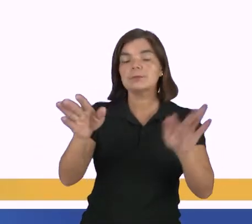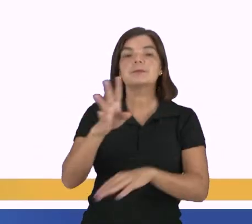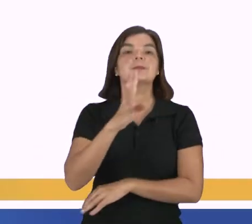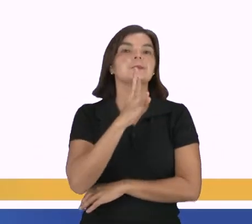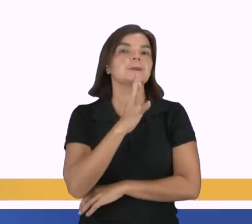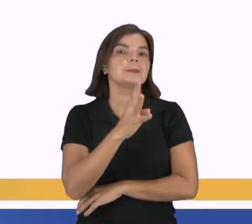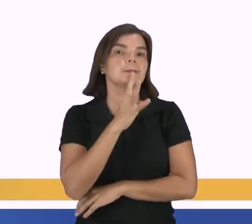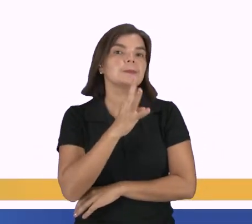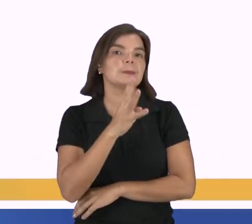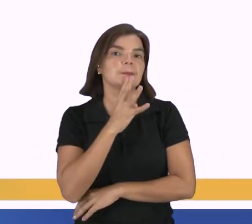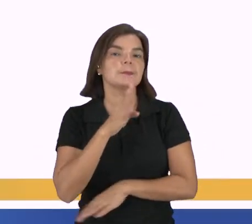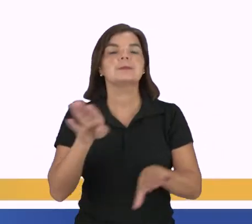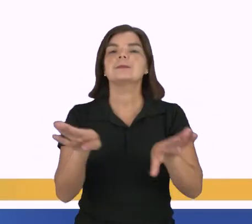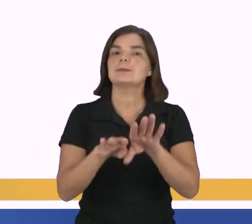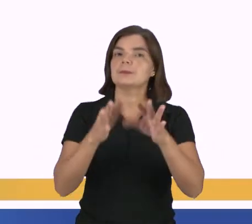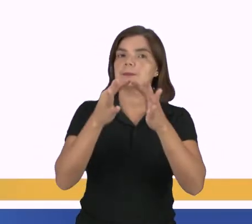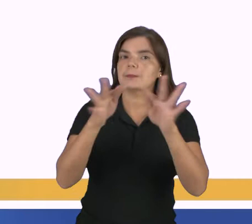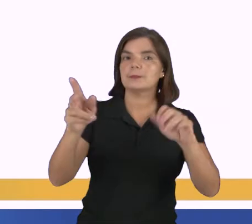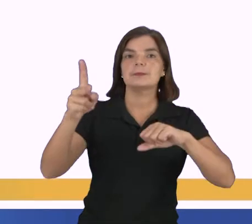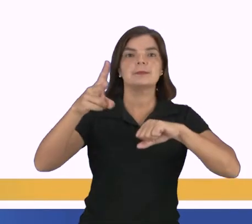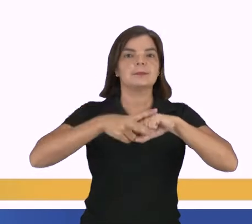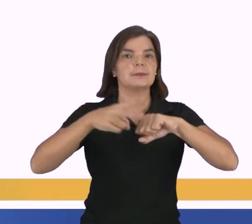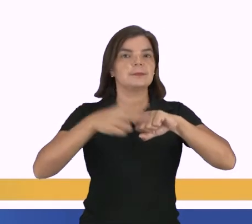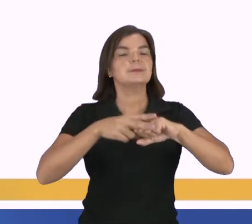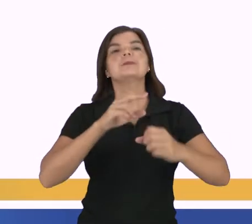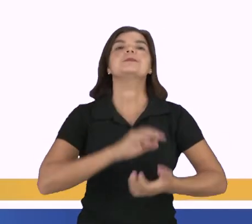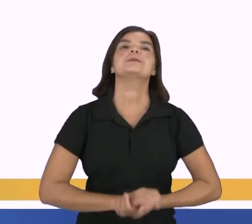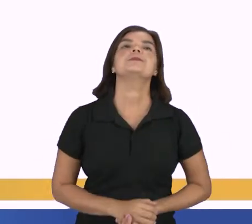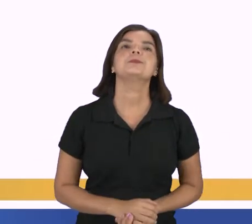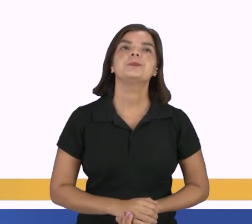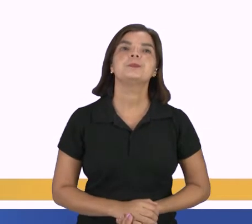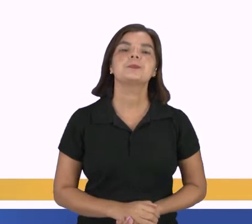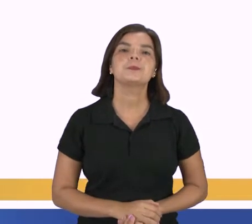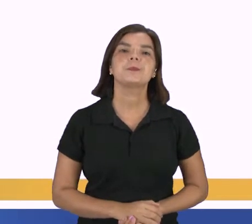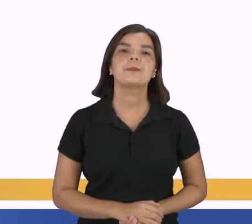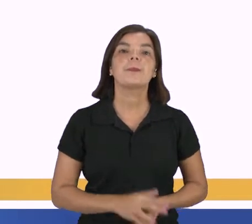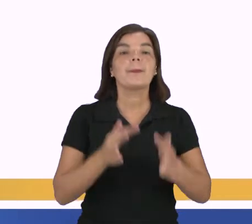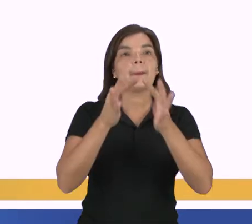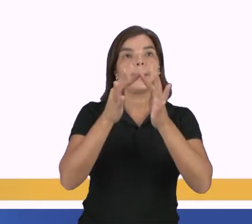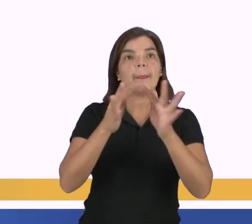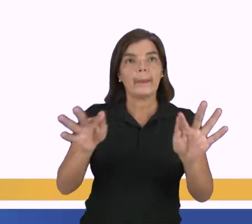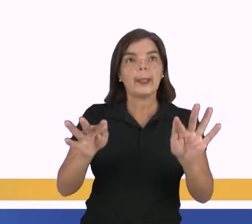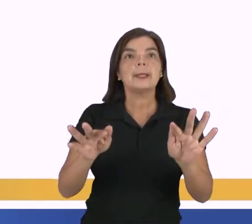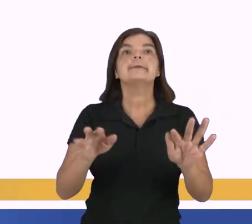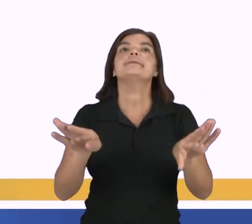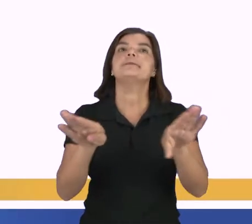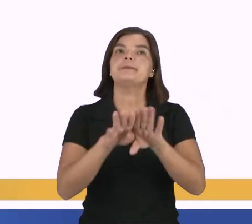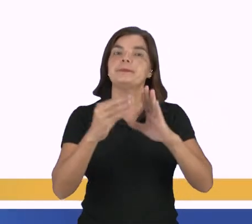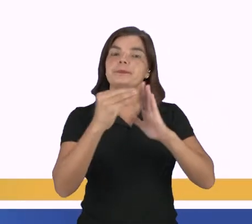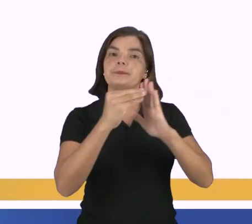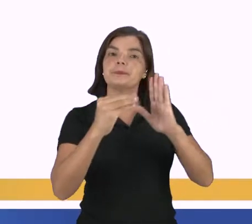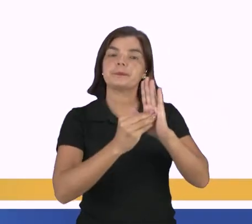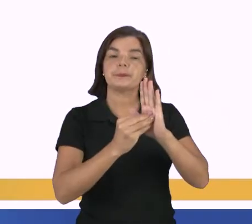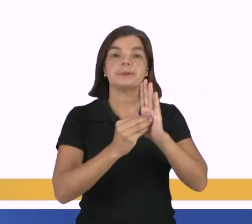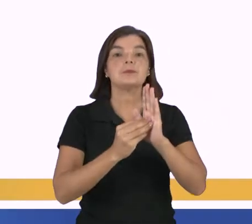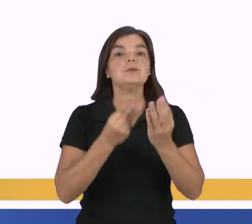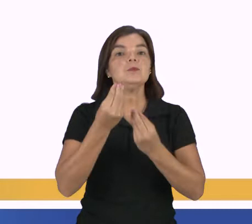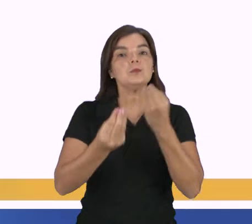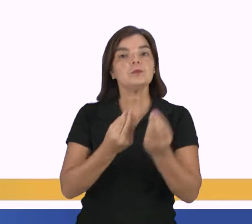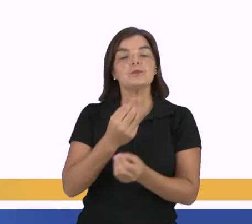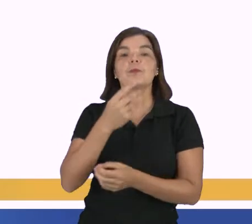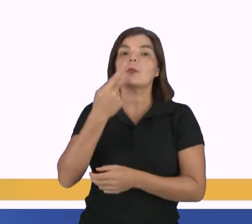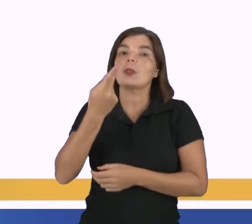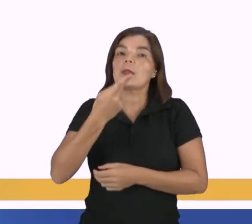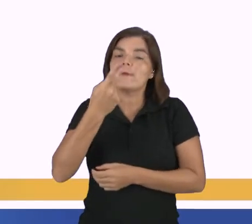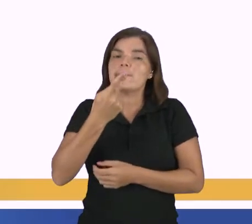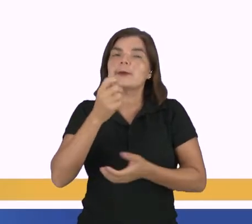como frases verbais. Vamos para frente. As frases elas são marcadas por entonação, que